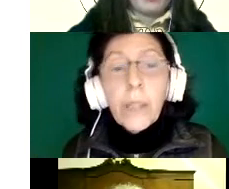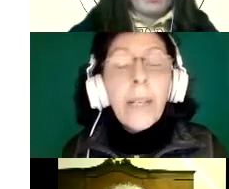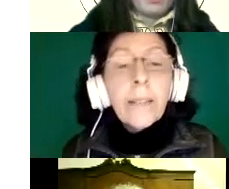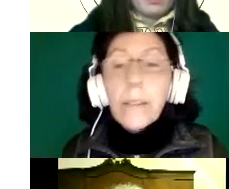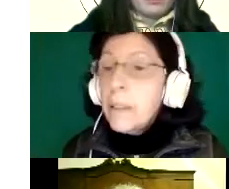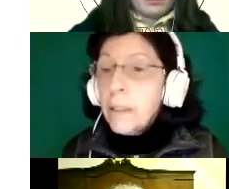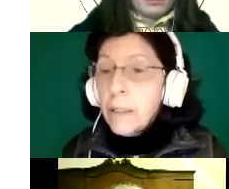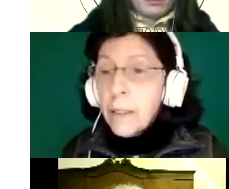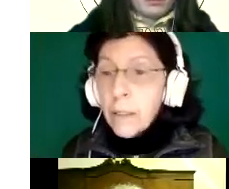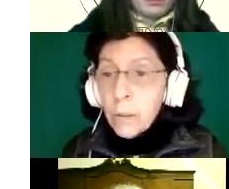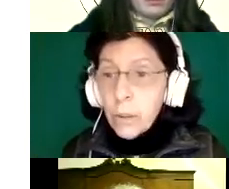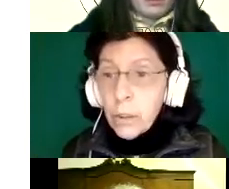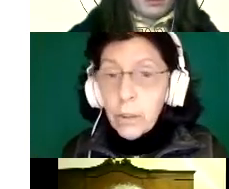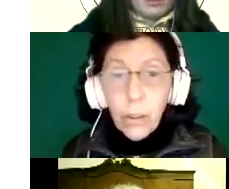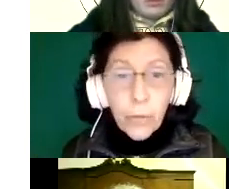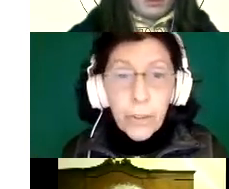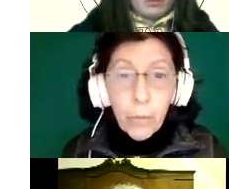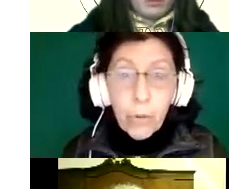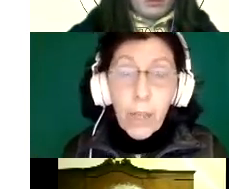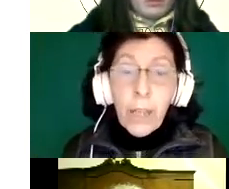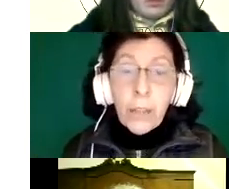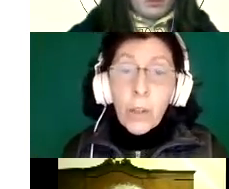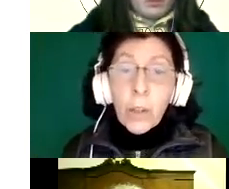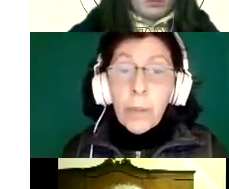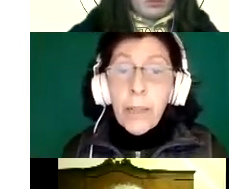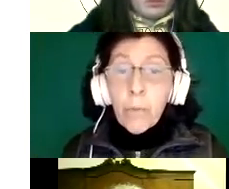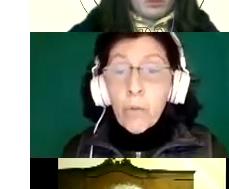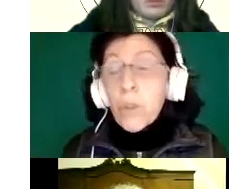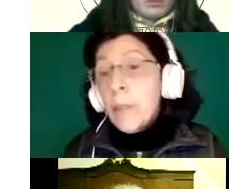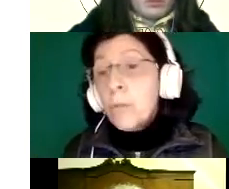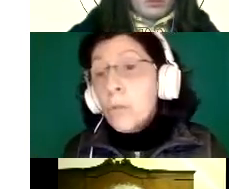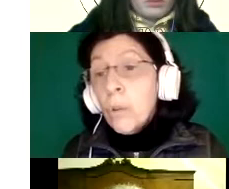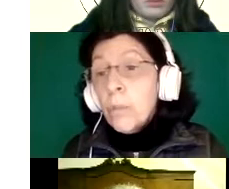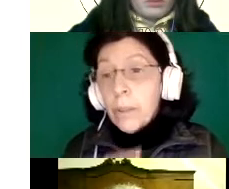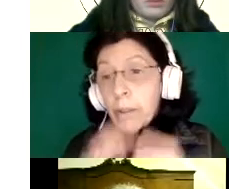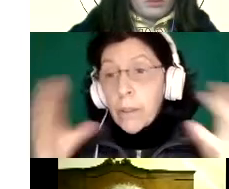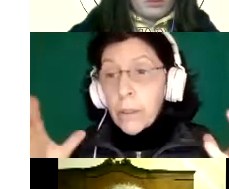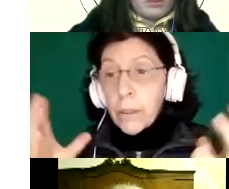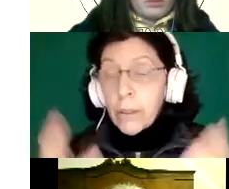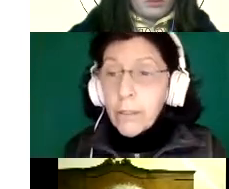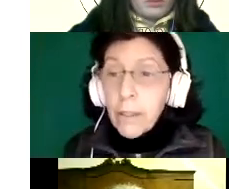muito direta, aquilo que nós fazemos. Nós trabalhamos justamente sobre